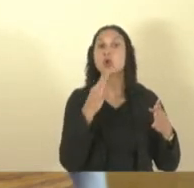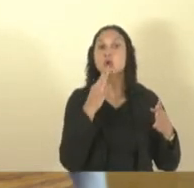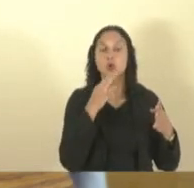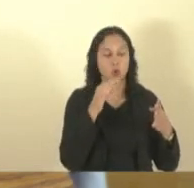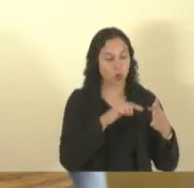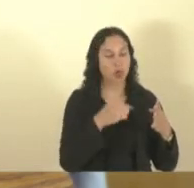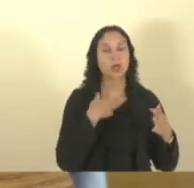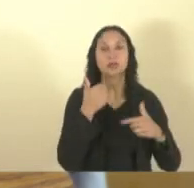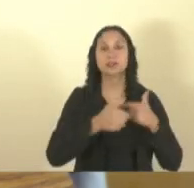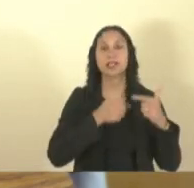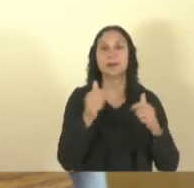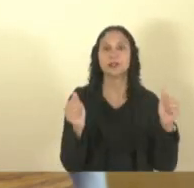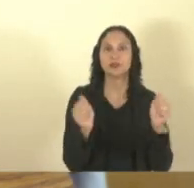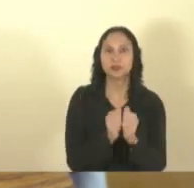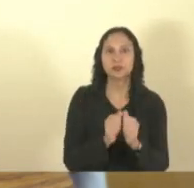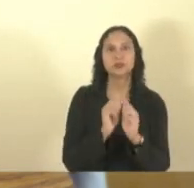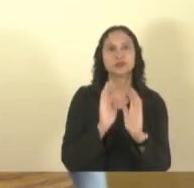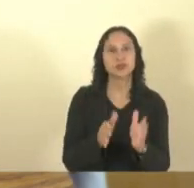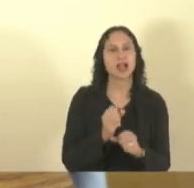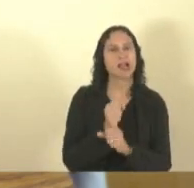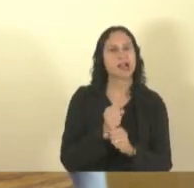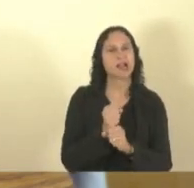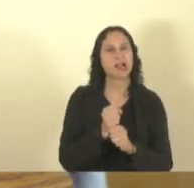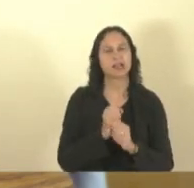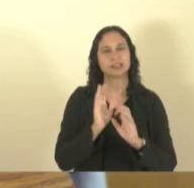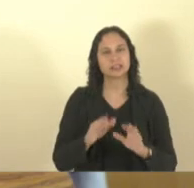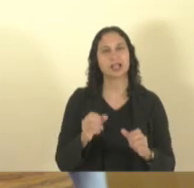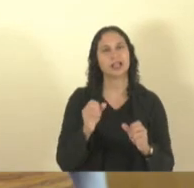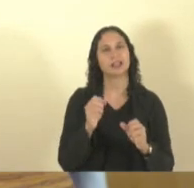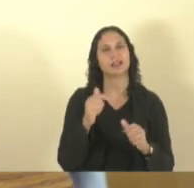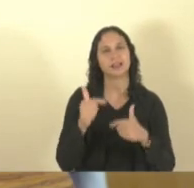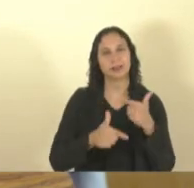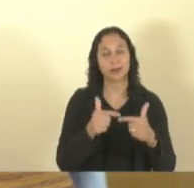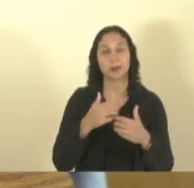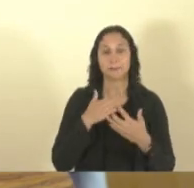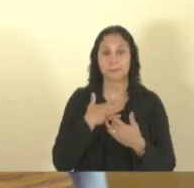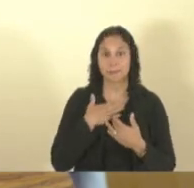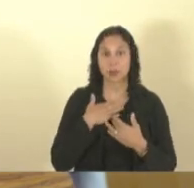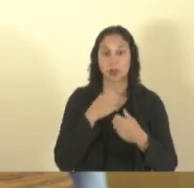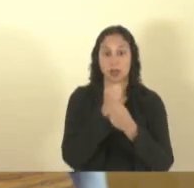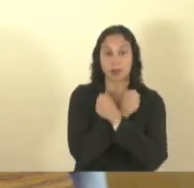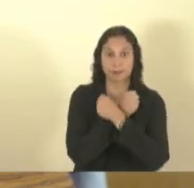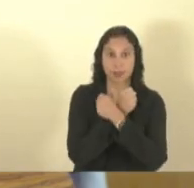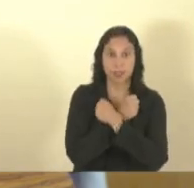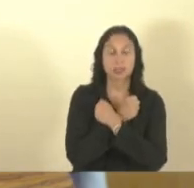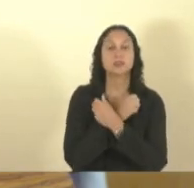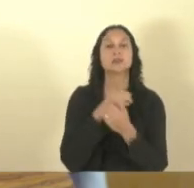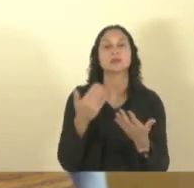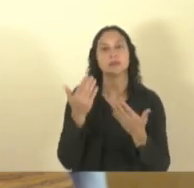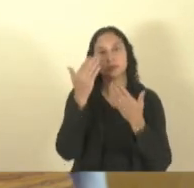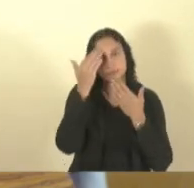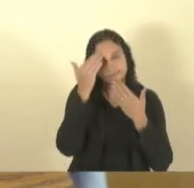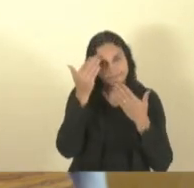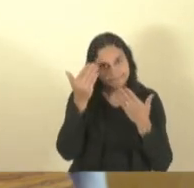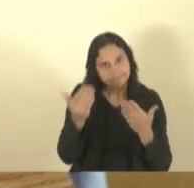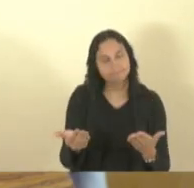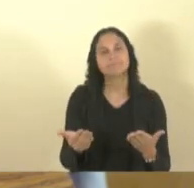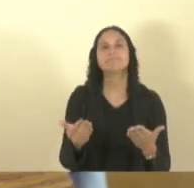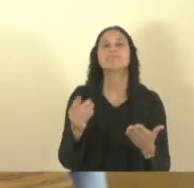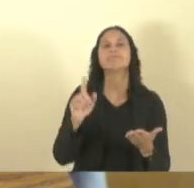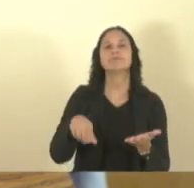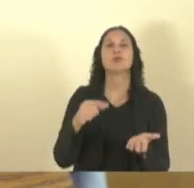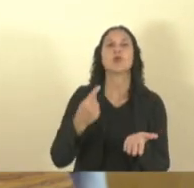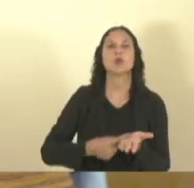dividir meu dia a dia já há alguns anos, o meu abraço, o meu reconhecimento pelo